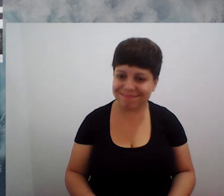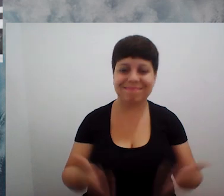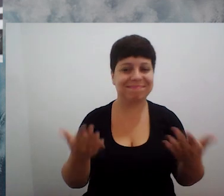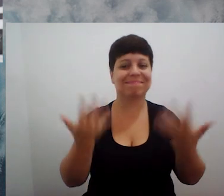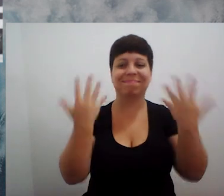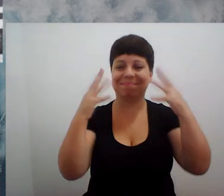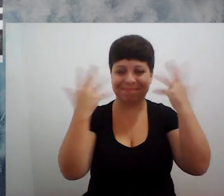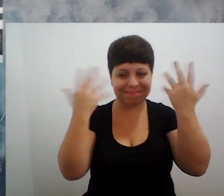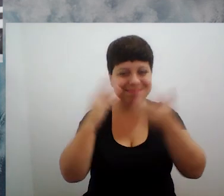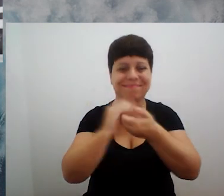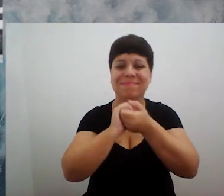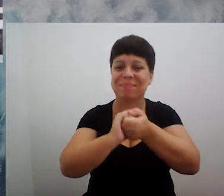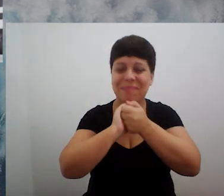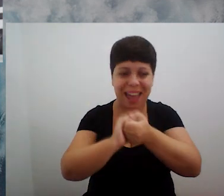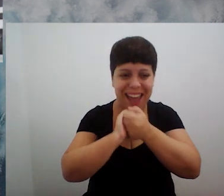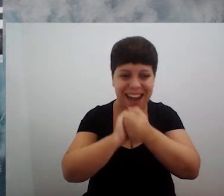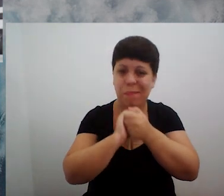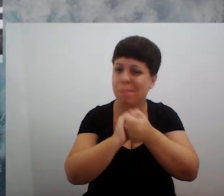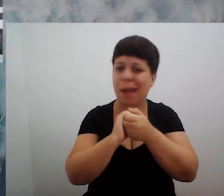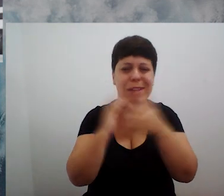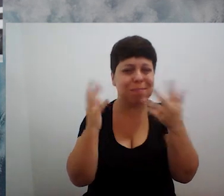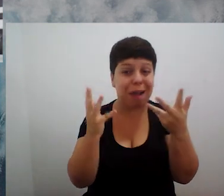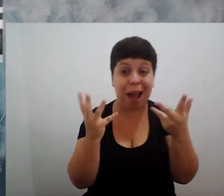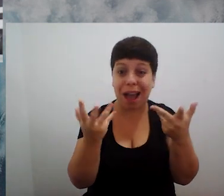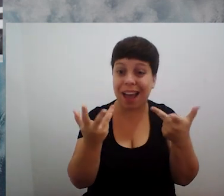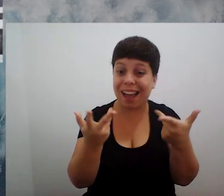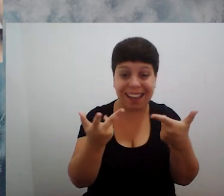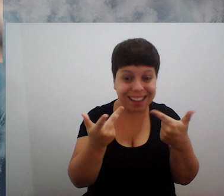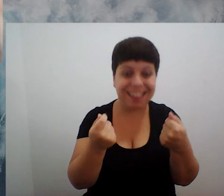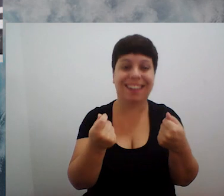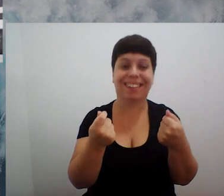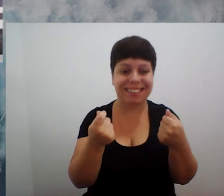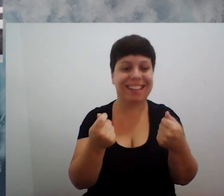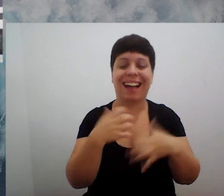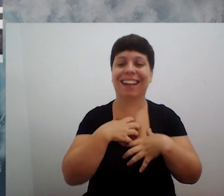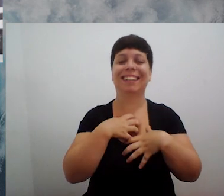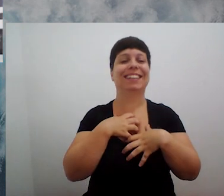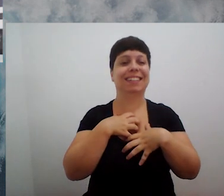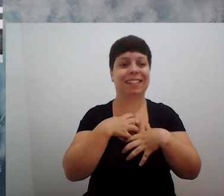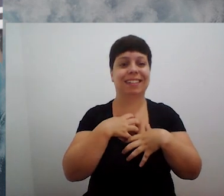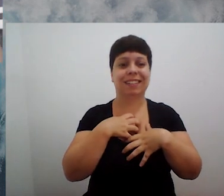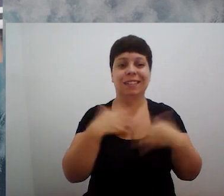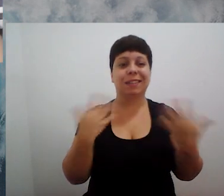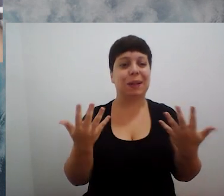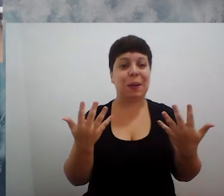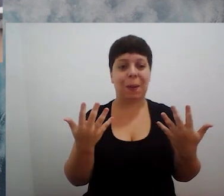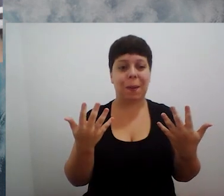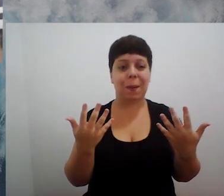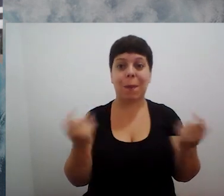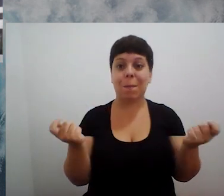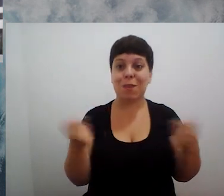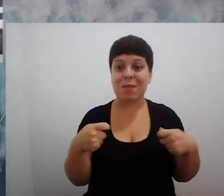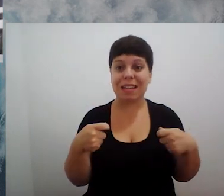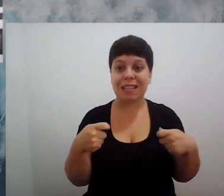Gente, muito bom, parabéns, é excepcional, a gente está aqui com uma possibilidade muito grande de